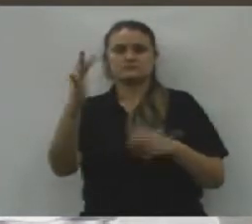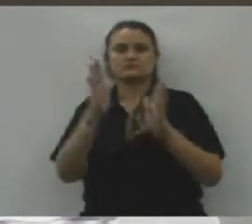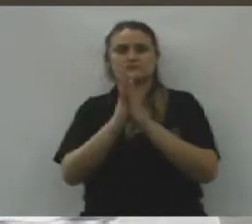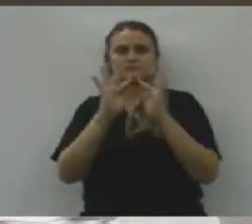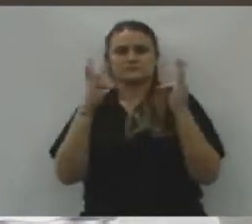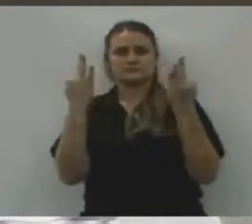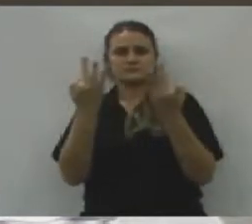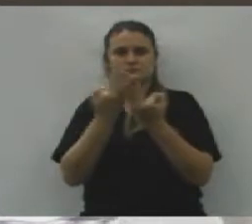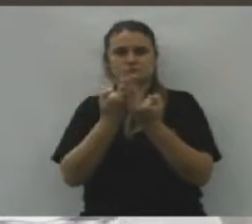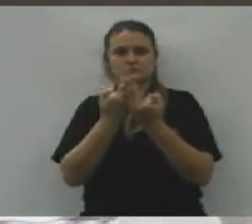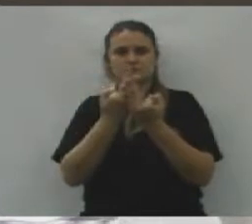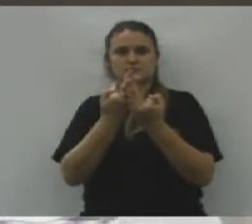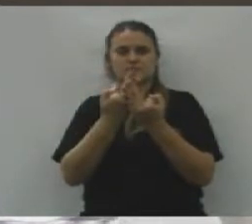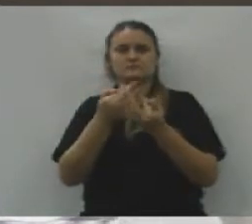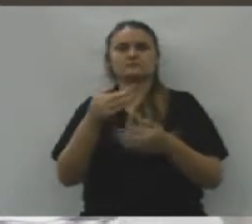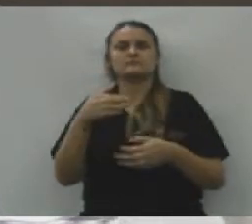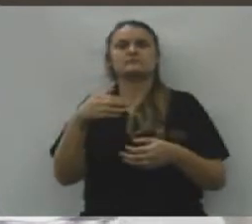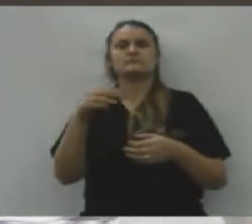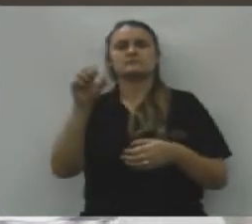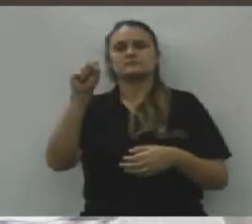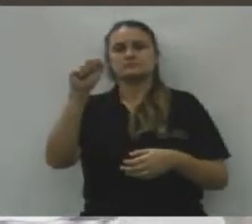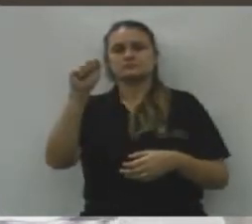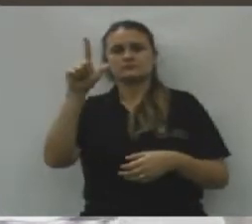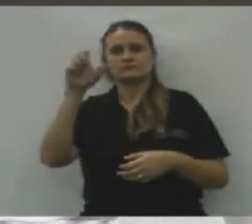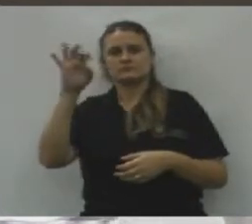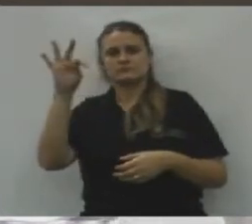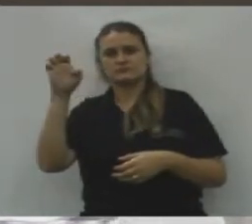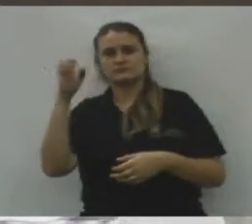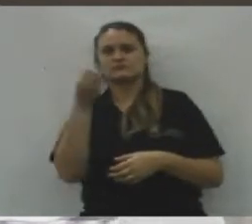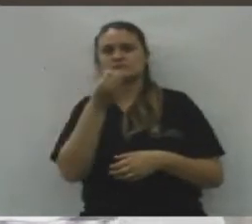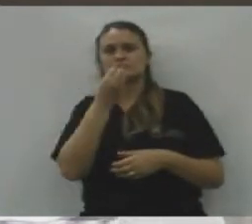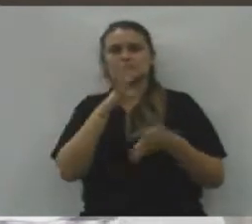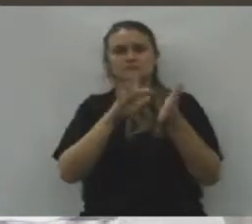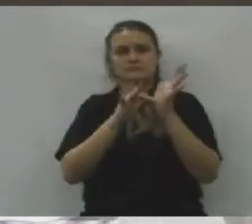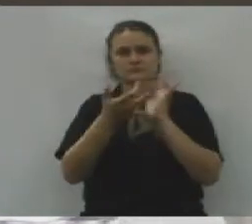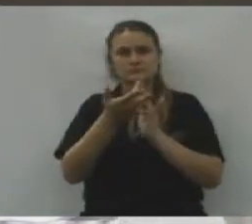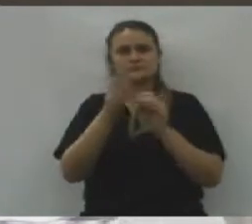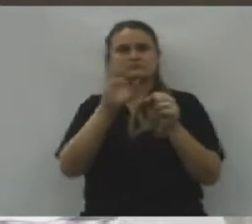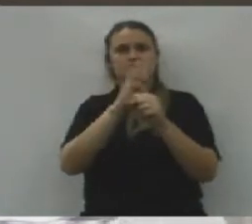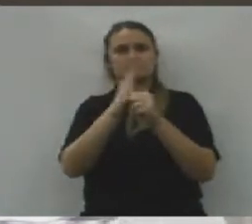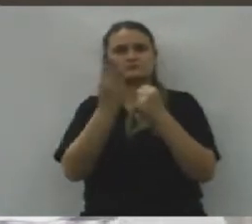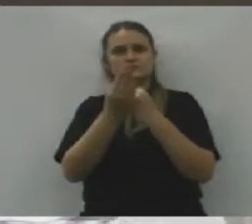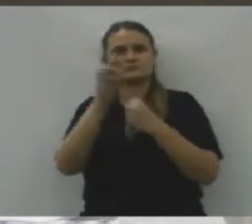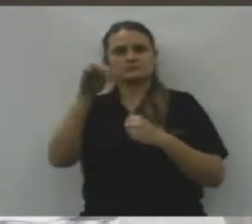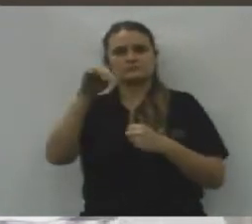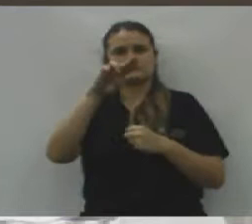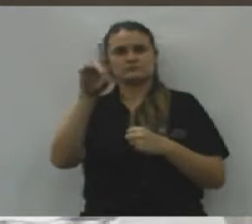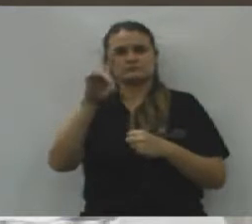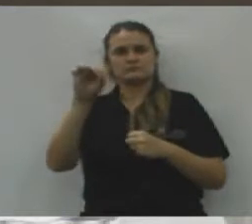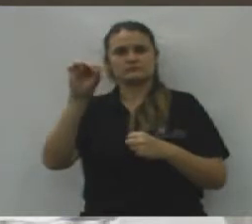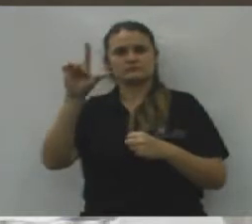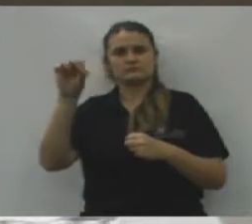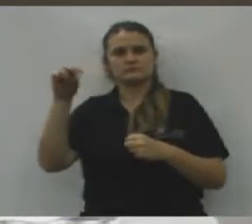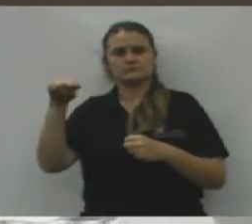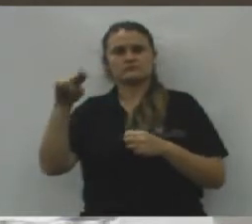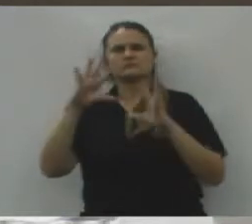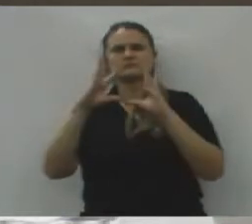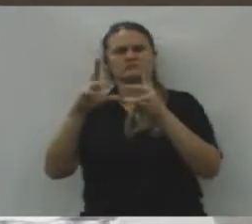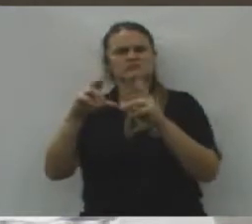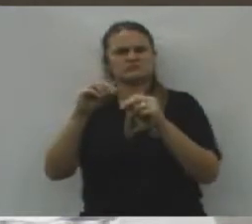Cidade Jardim, Panorama, Bom Jesus, Musolon, Roseira, São